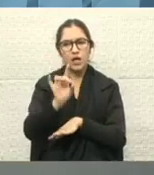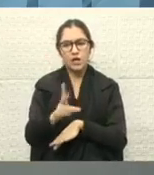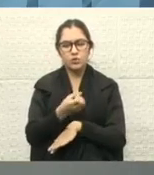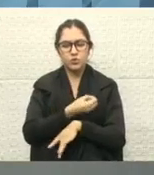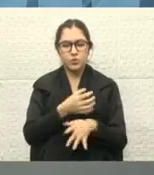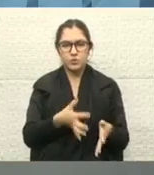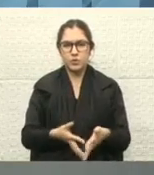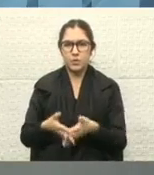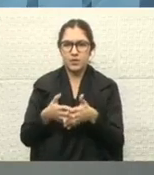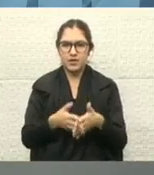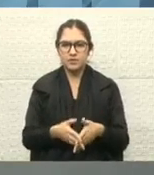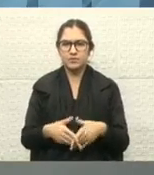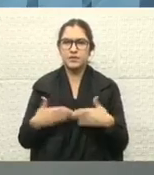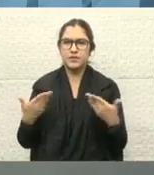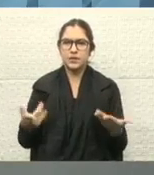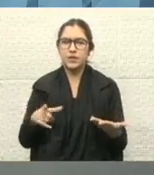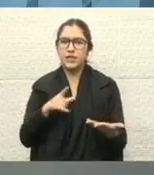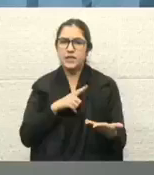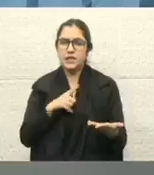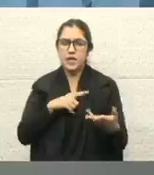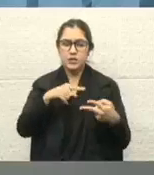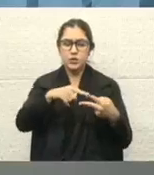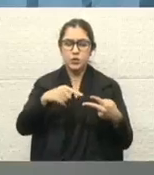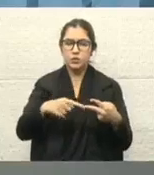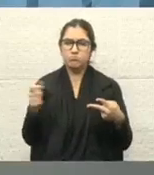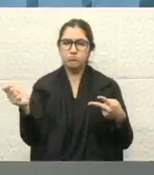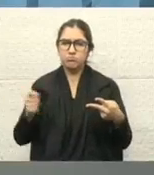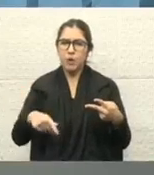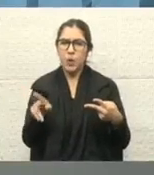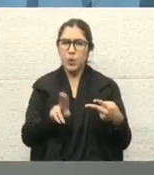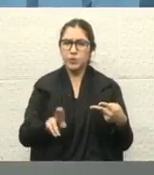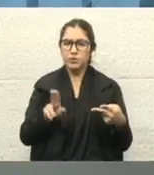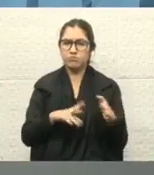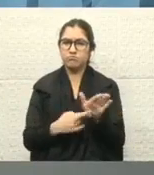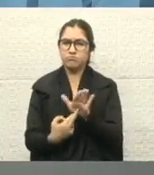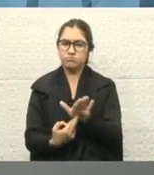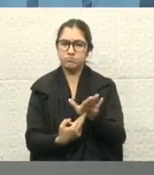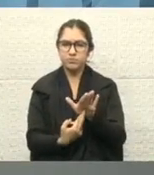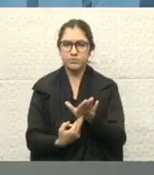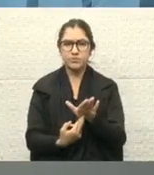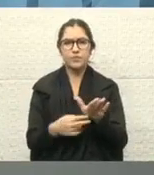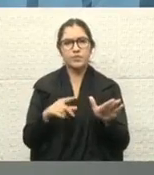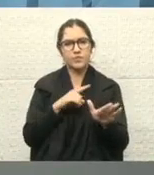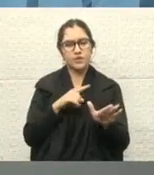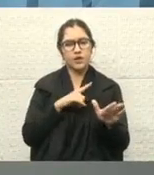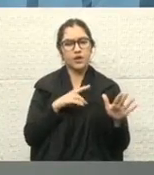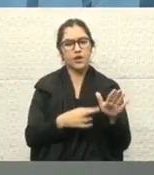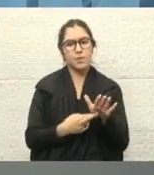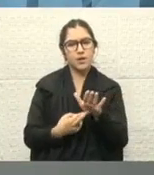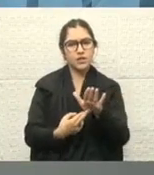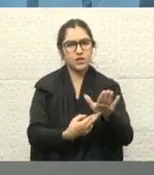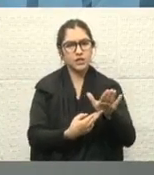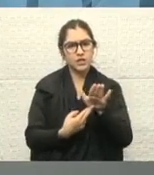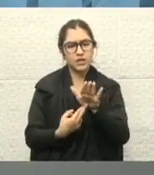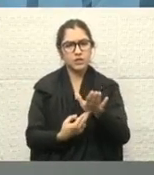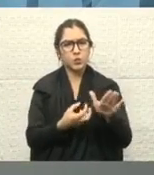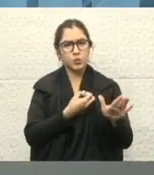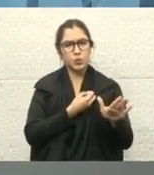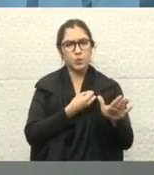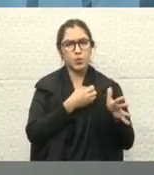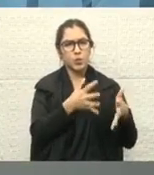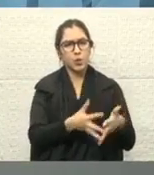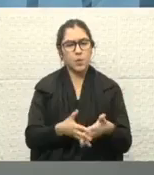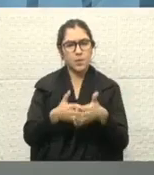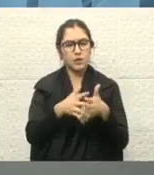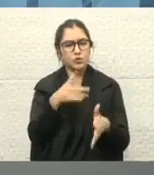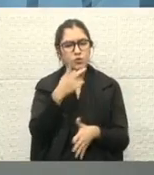números complexos. Então, eu tenho essas duas possibilidades de representações. eu tenho a representação de um número